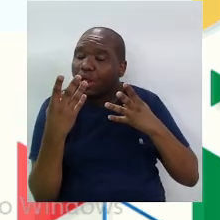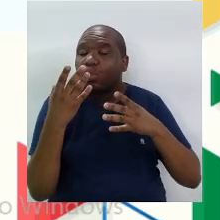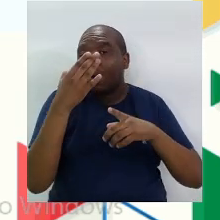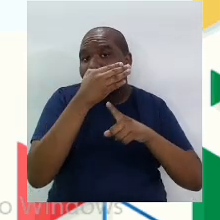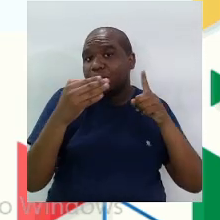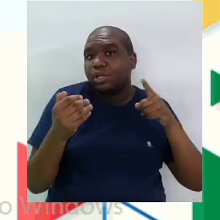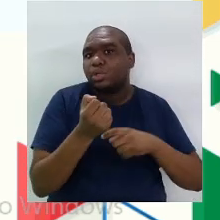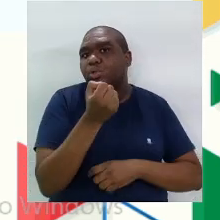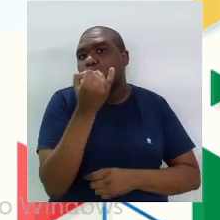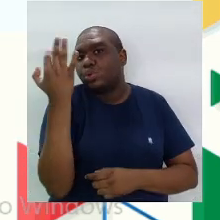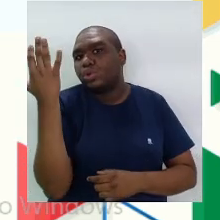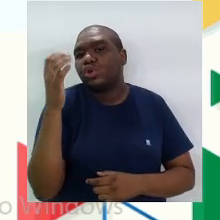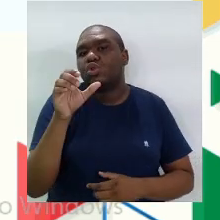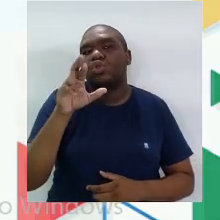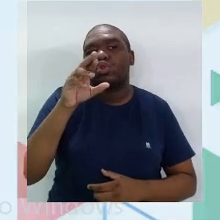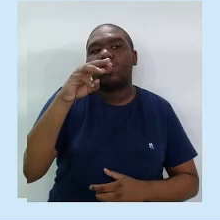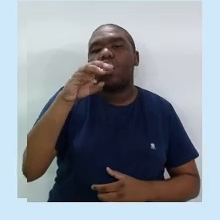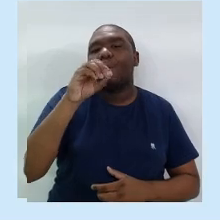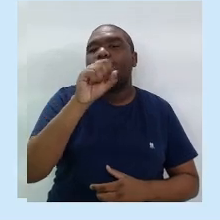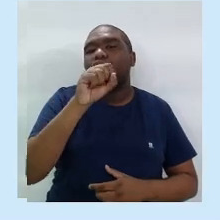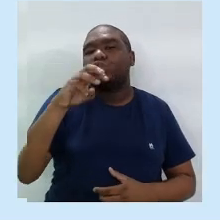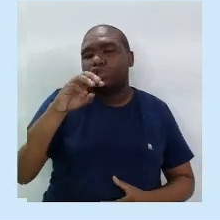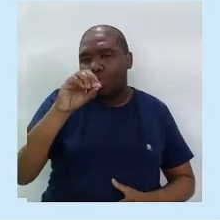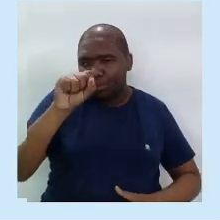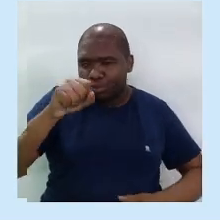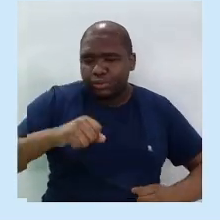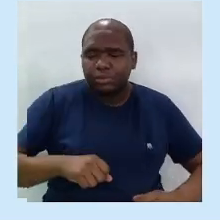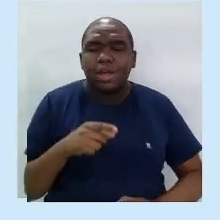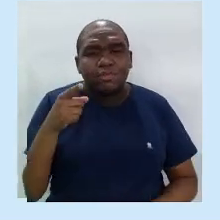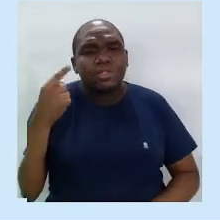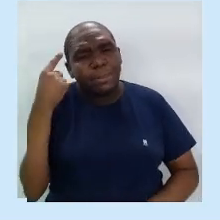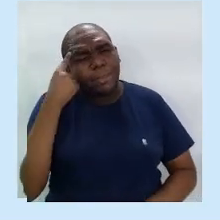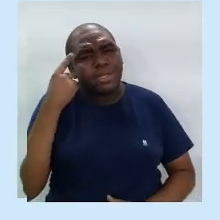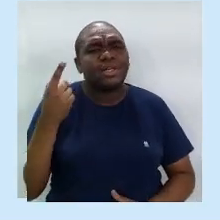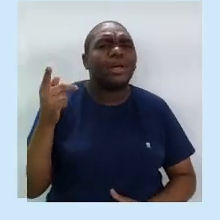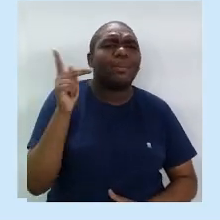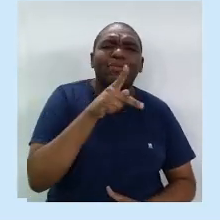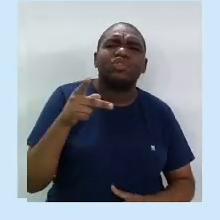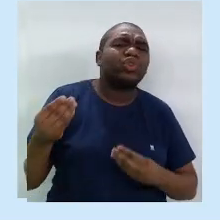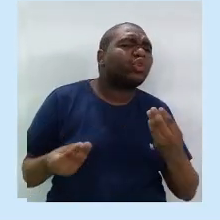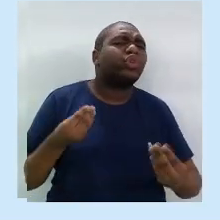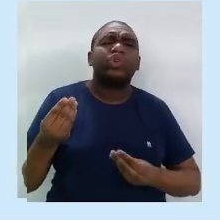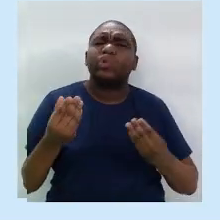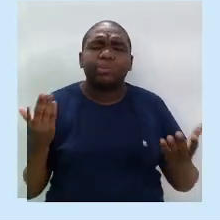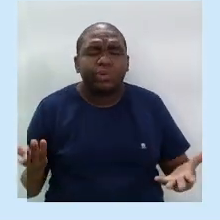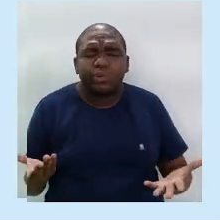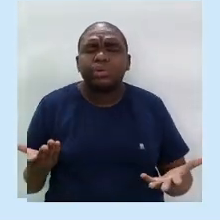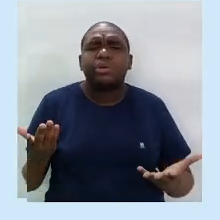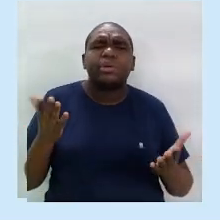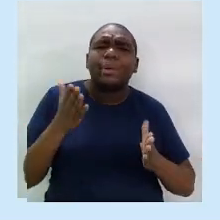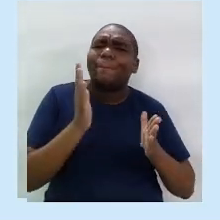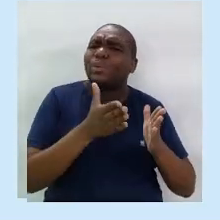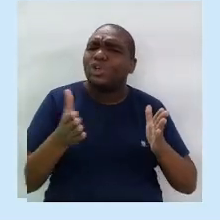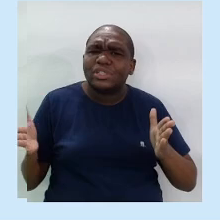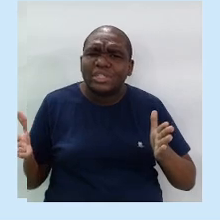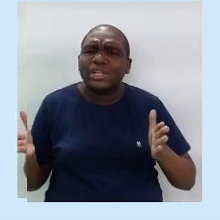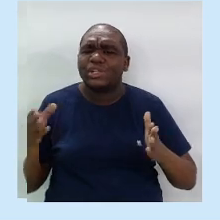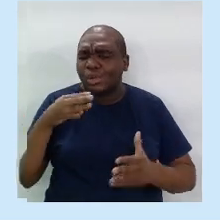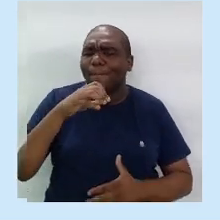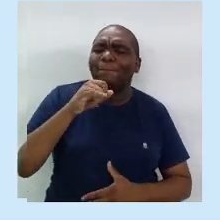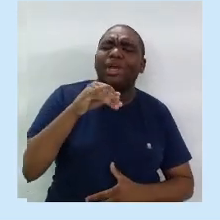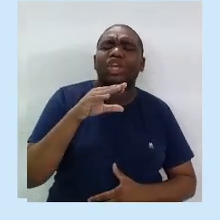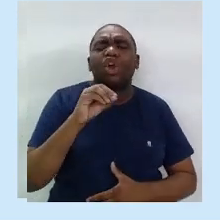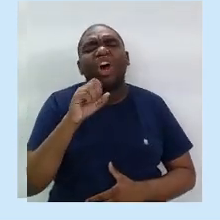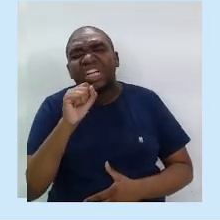de cromossomos da espécie. Aí daí você fica perguntando, professor, como assim? Esse processo aí de meiose e